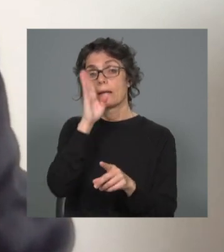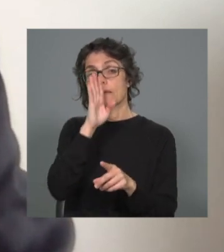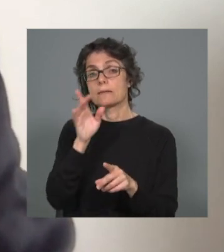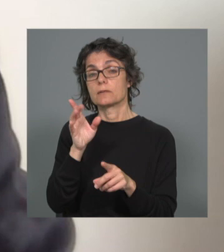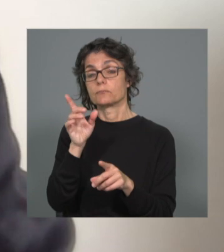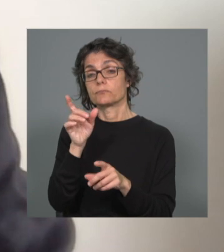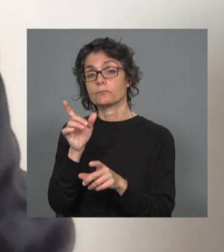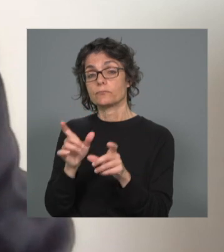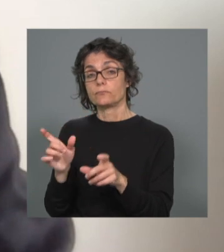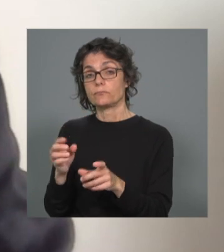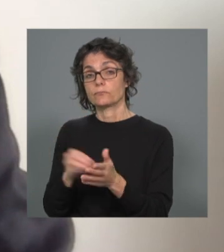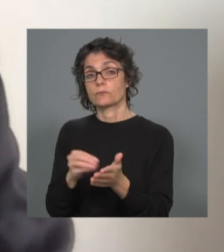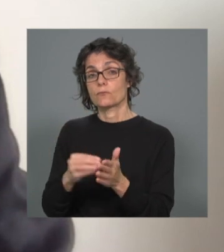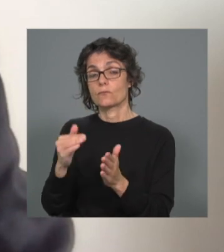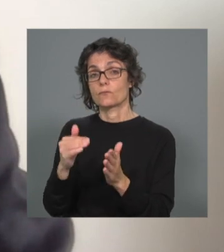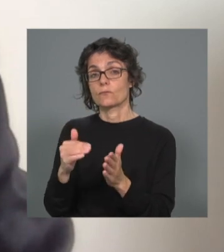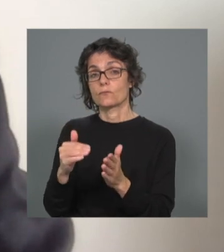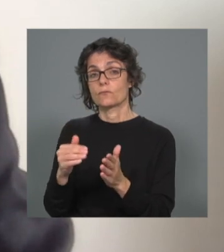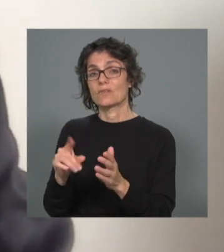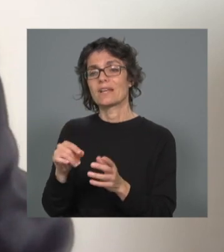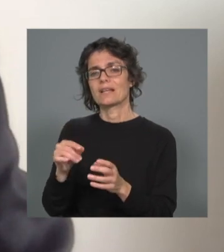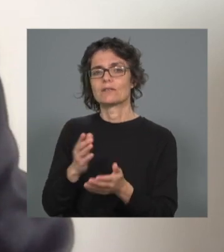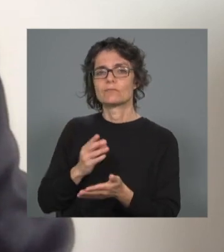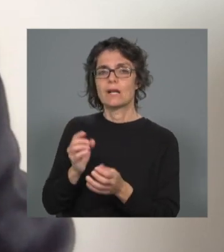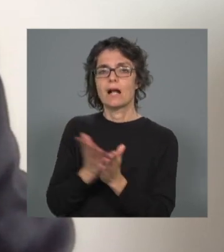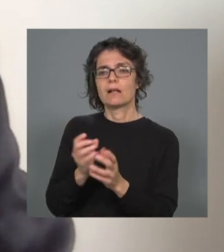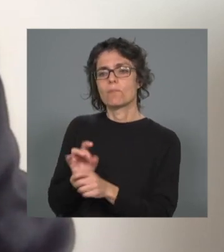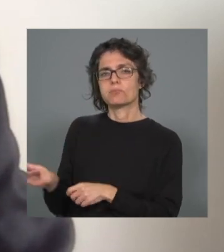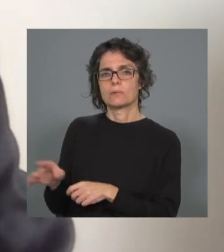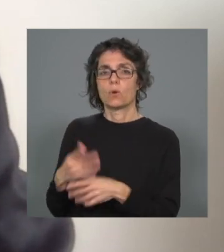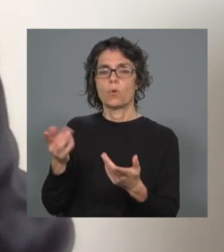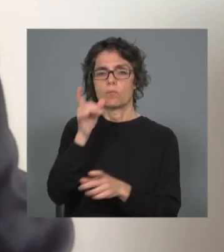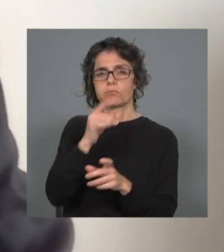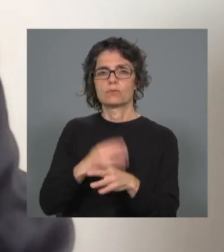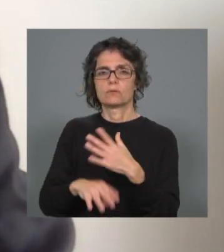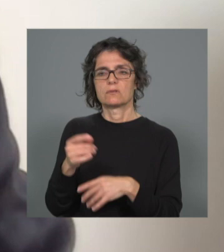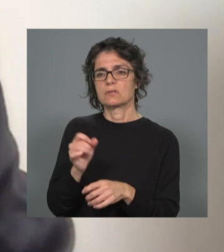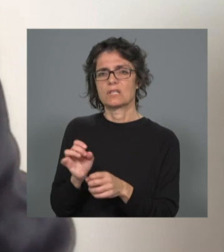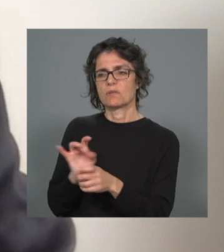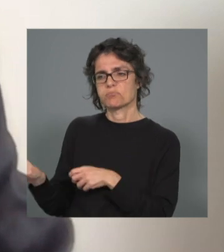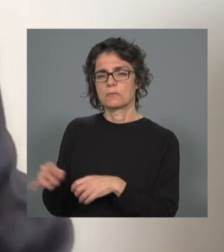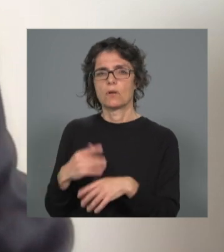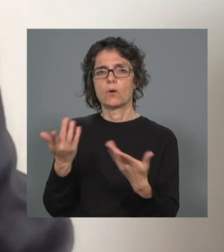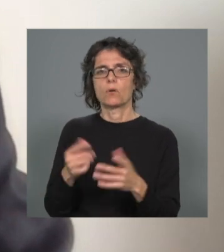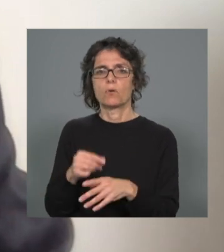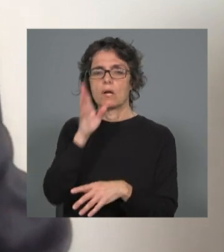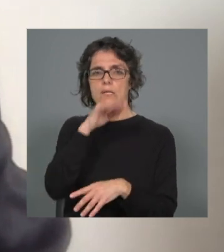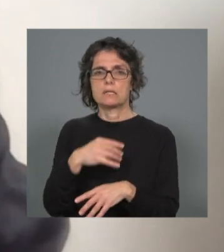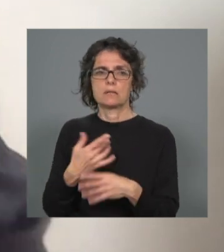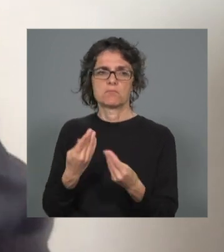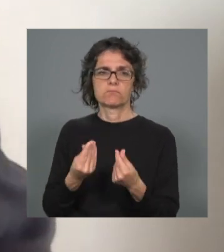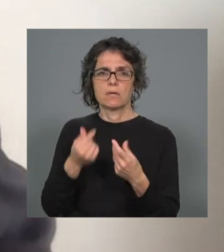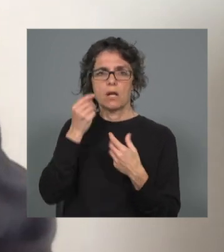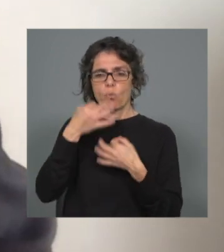mais pobres, porque são menos capazes, porque têm menos desenvolvimento intelectual, porque vêm mal cheirosos e vão para o fundo da sala. Nós temos